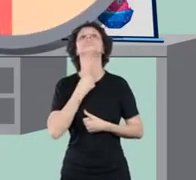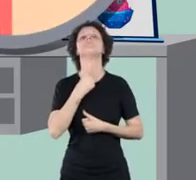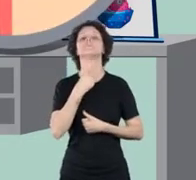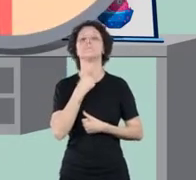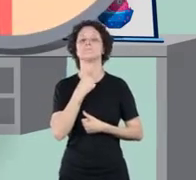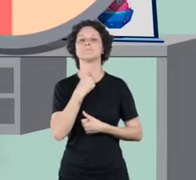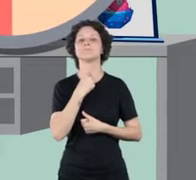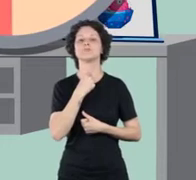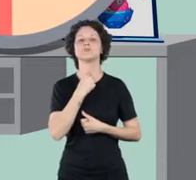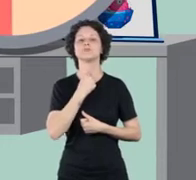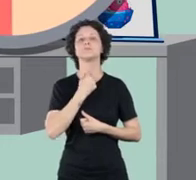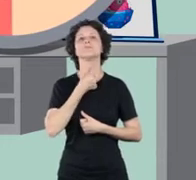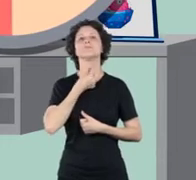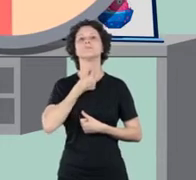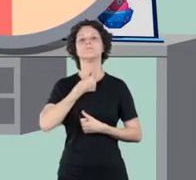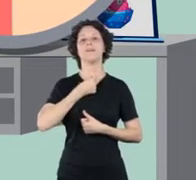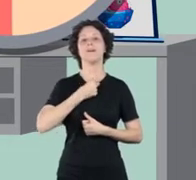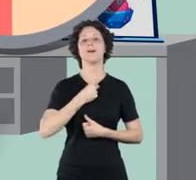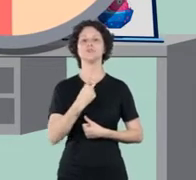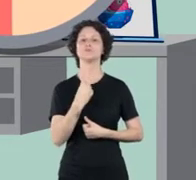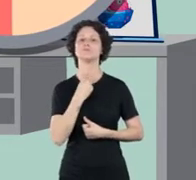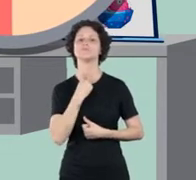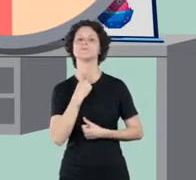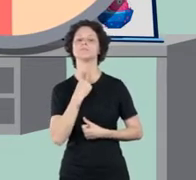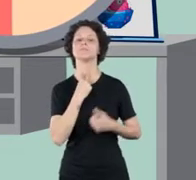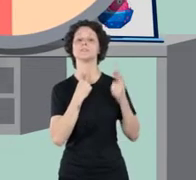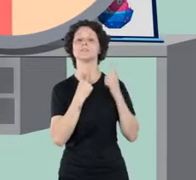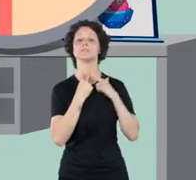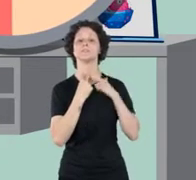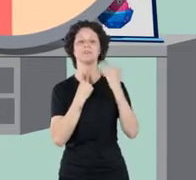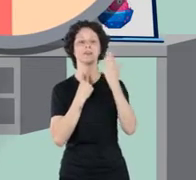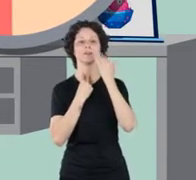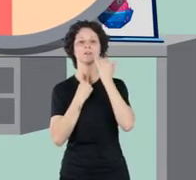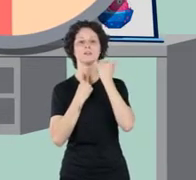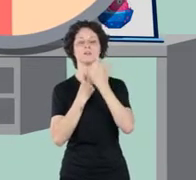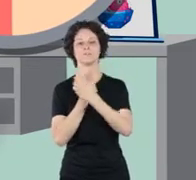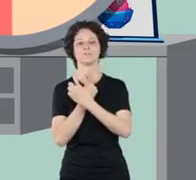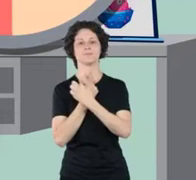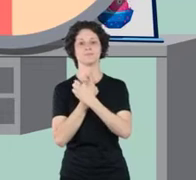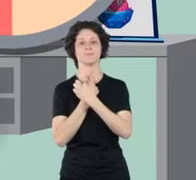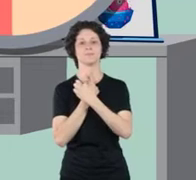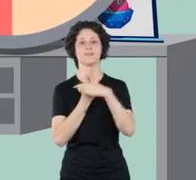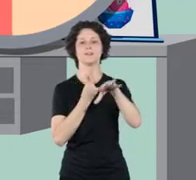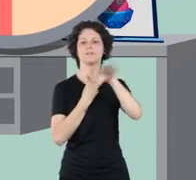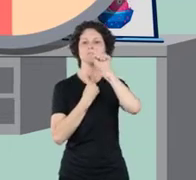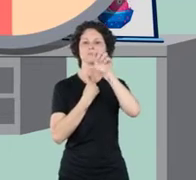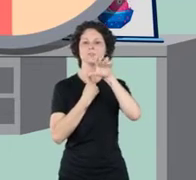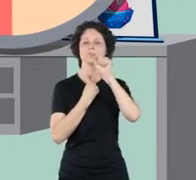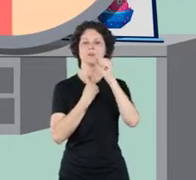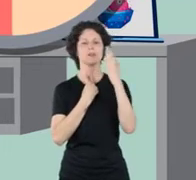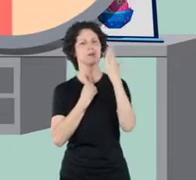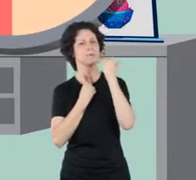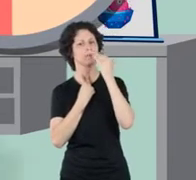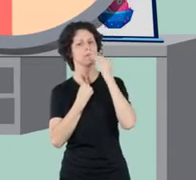faringe. Nesse caminho, tem uma cartilagem que ajuda a comida a ir para o lugar certo e não entrar nas vias respiratórias.